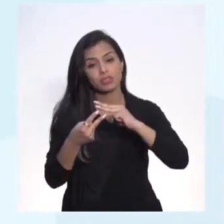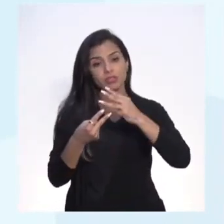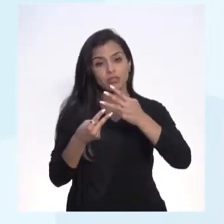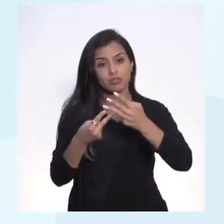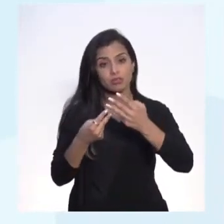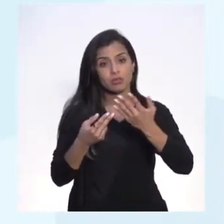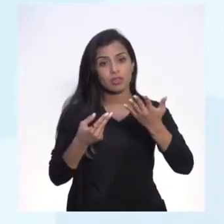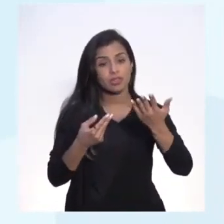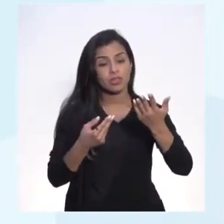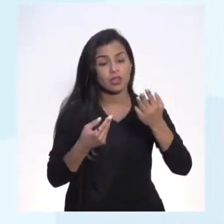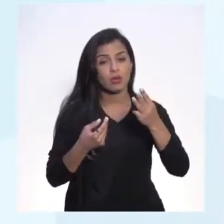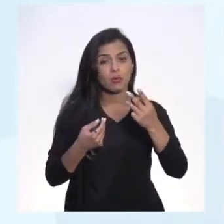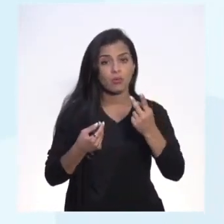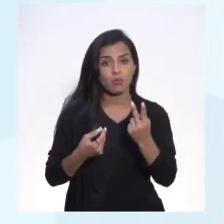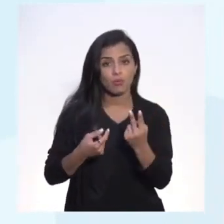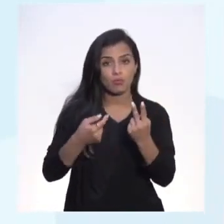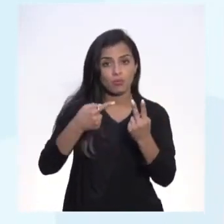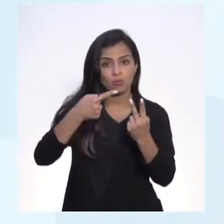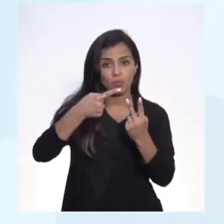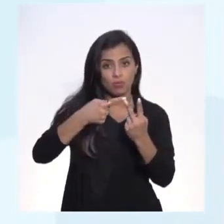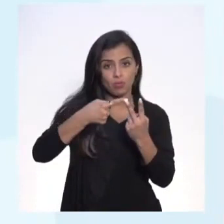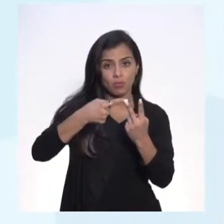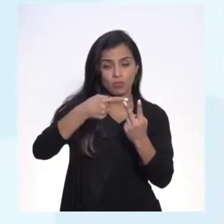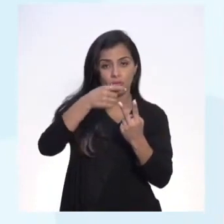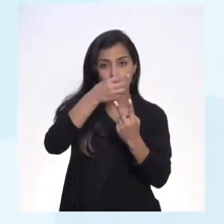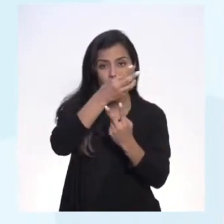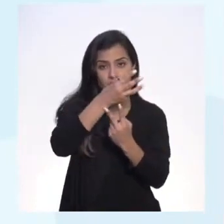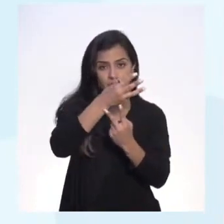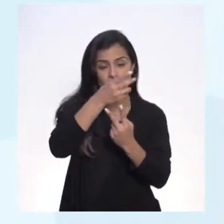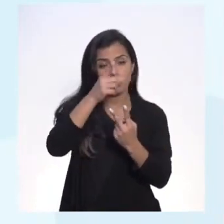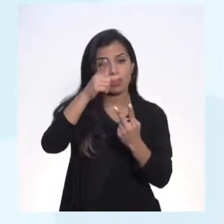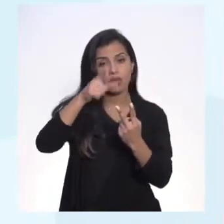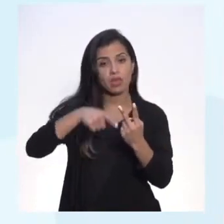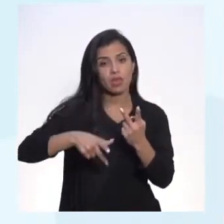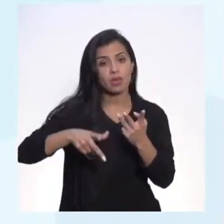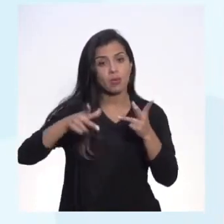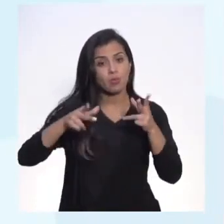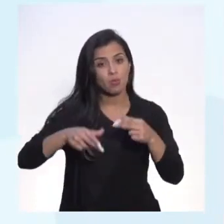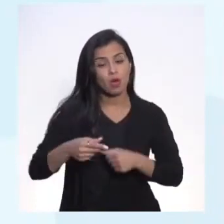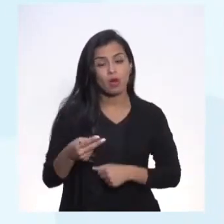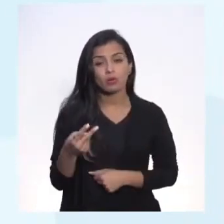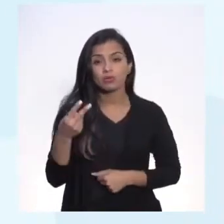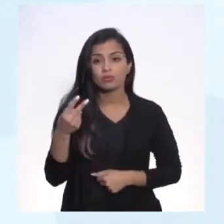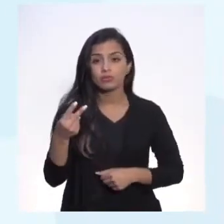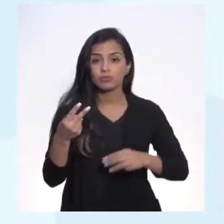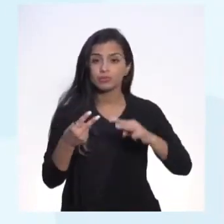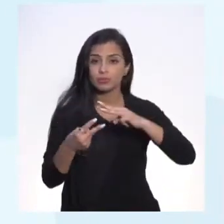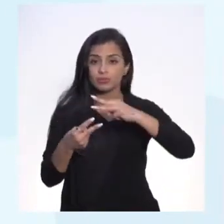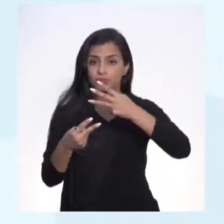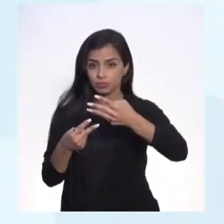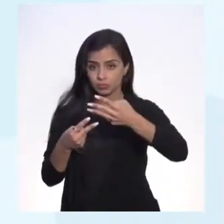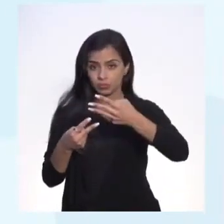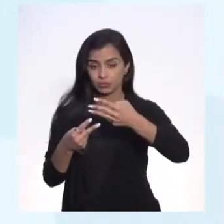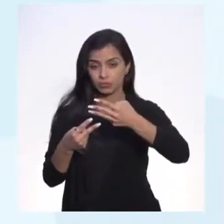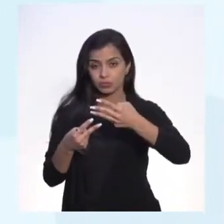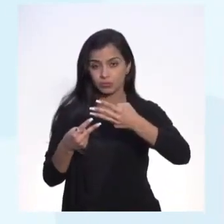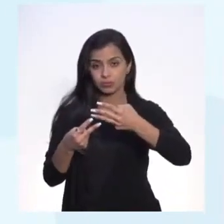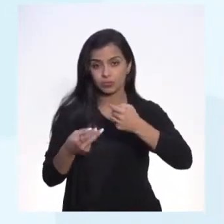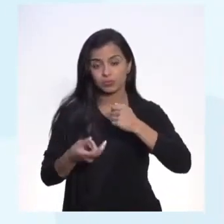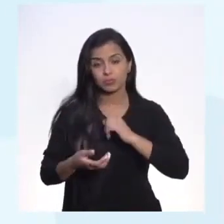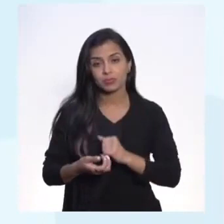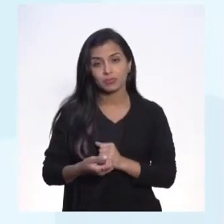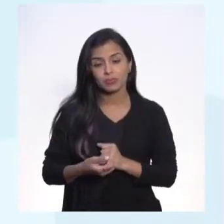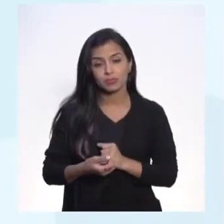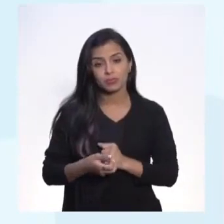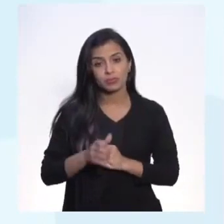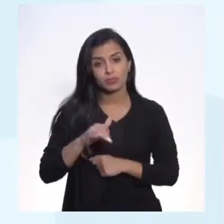de 8, é a mesma coisa que a raiz cúbica de 2 ao cubo. Índice da raiz